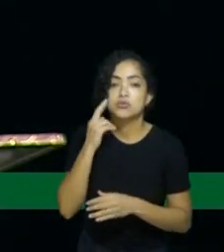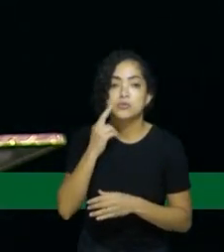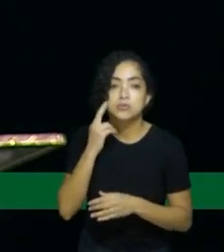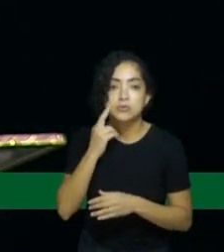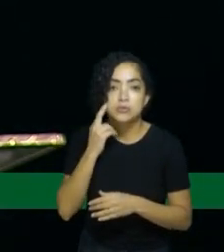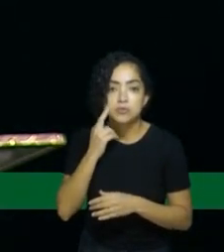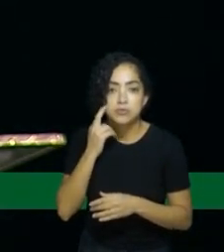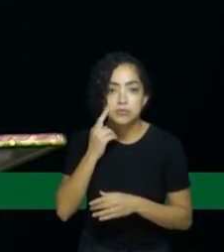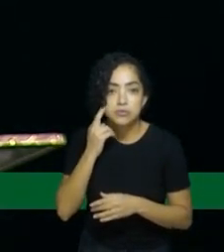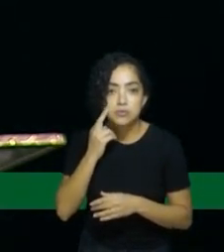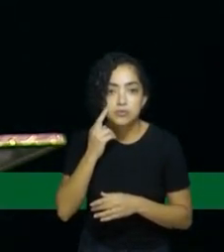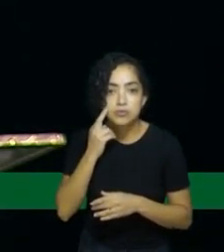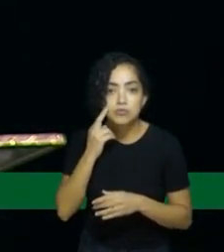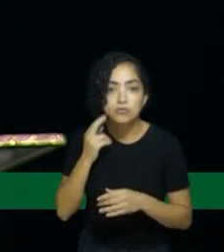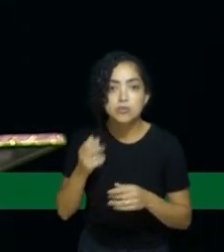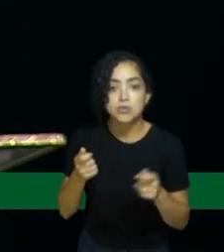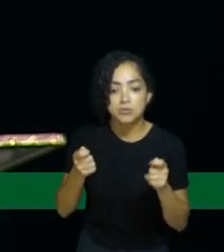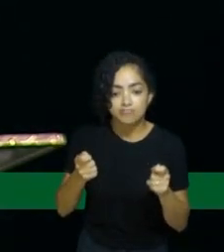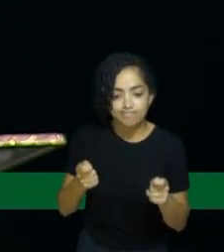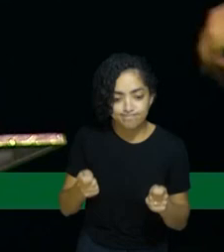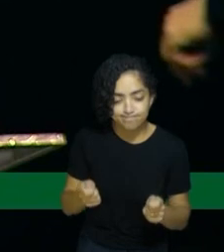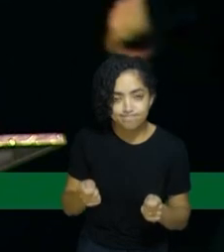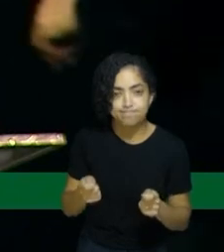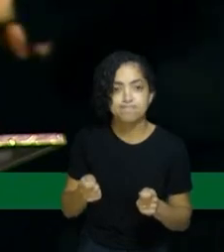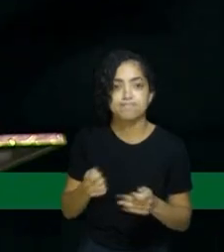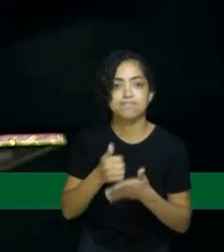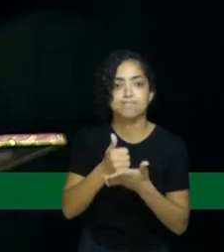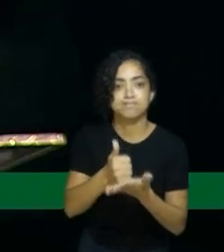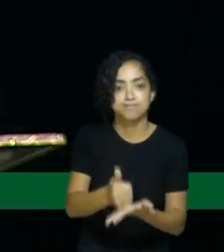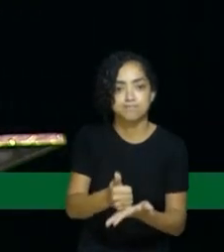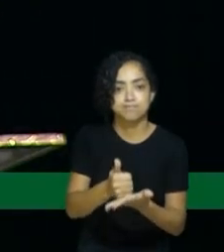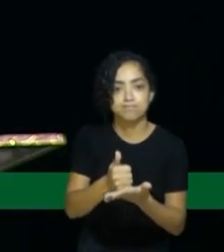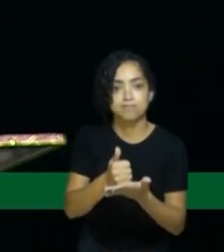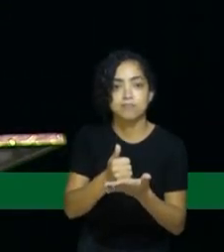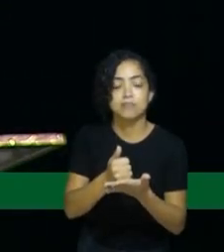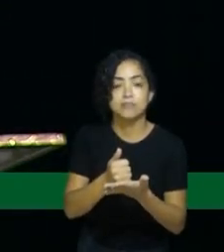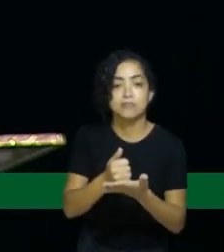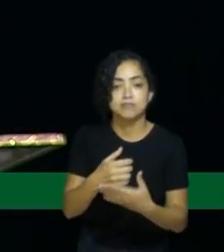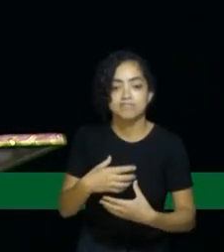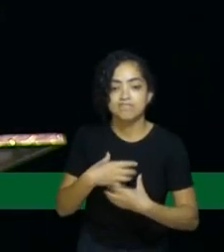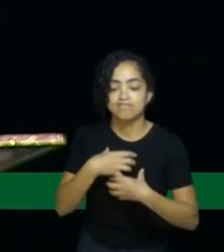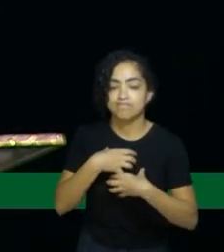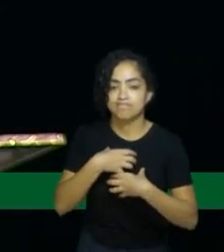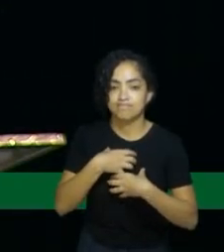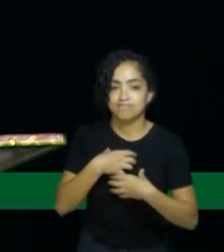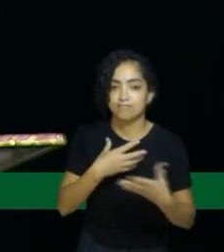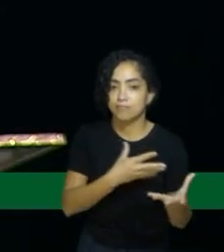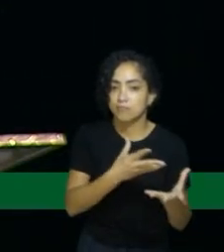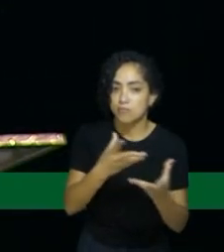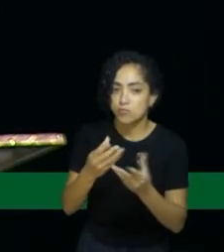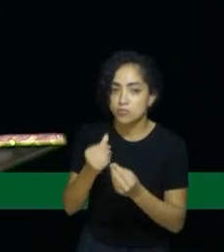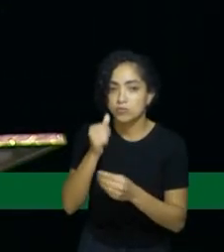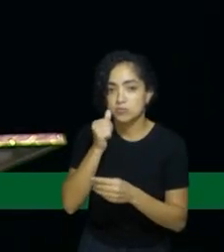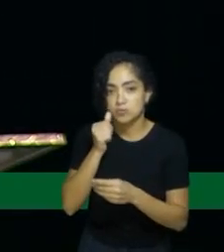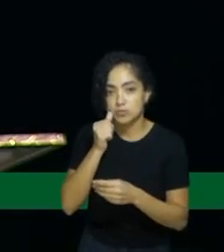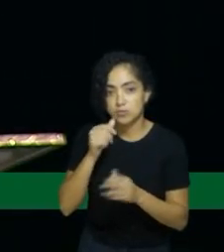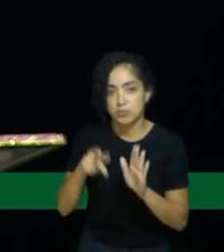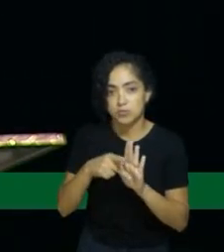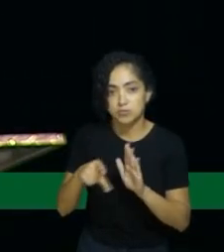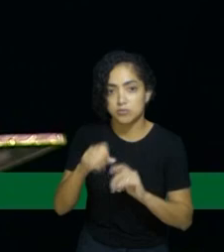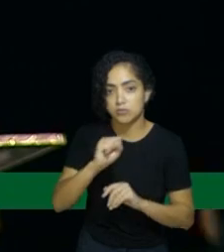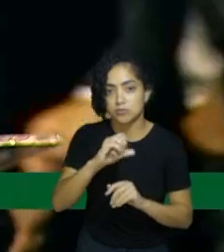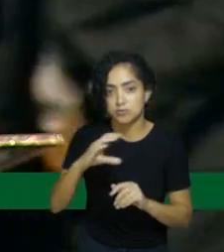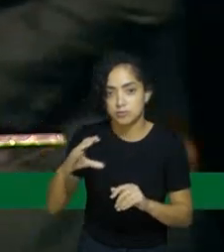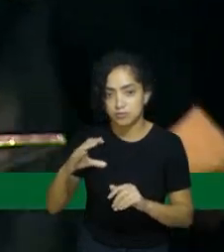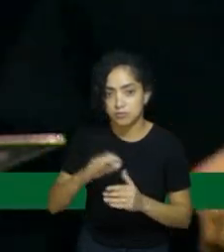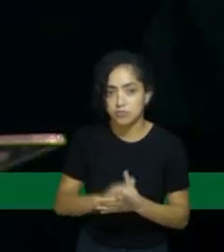somos Porto Seguro inspiração e luz para milhares de mulheres do nosso Estado por an